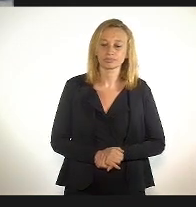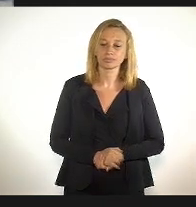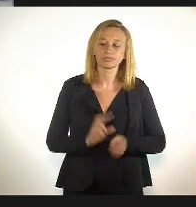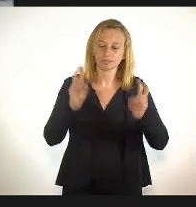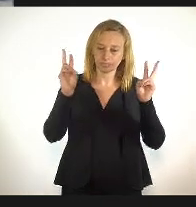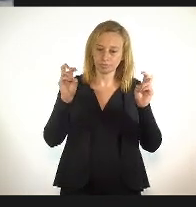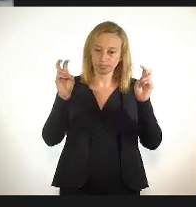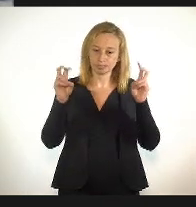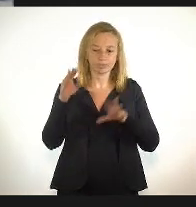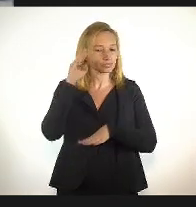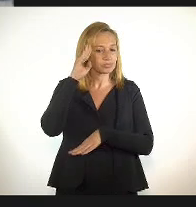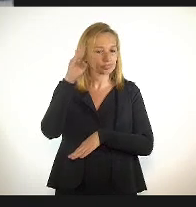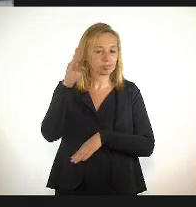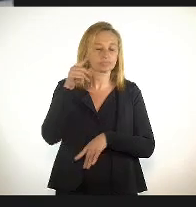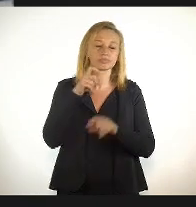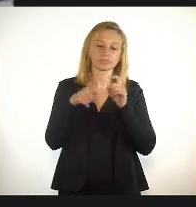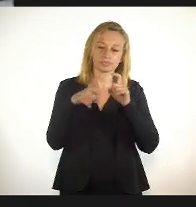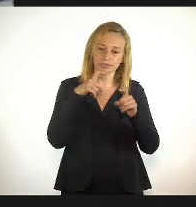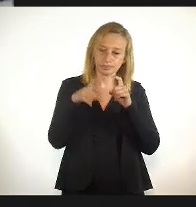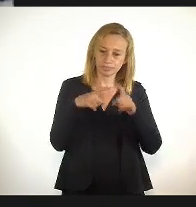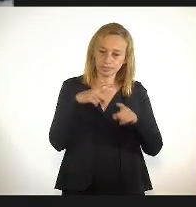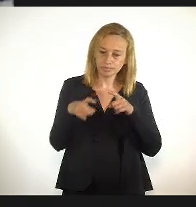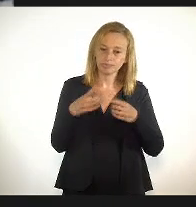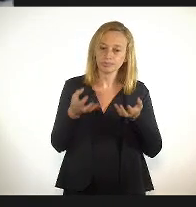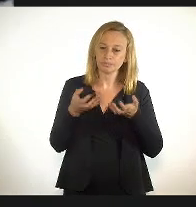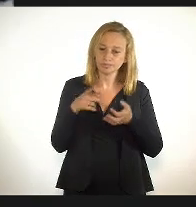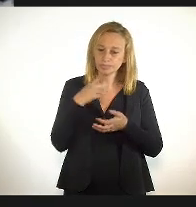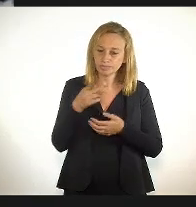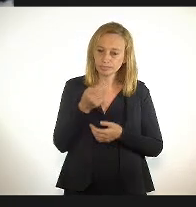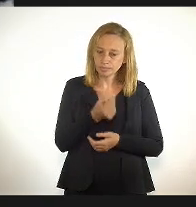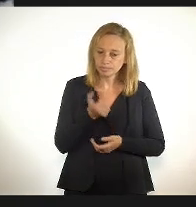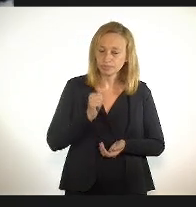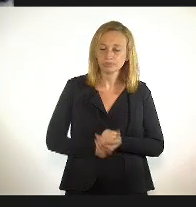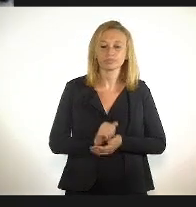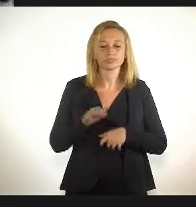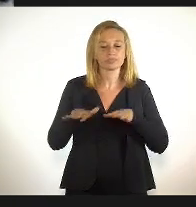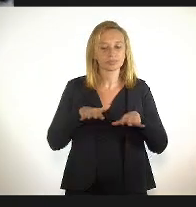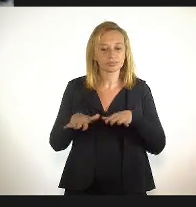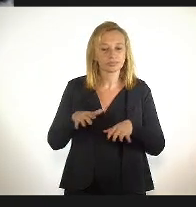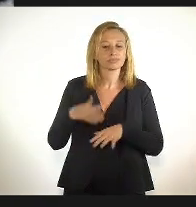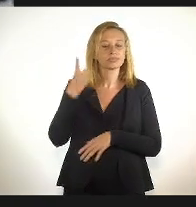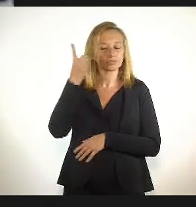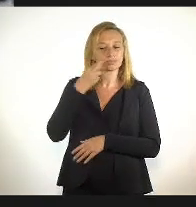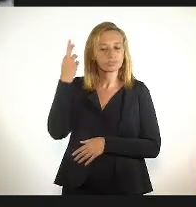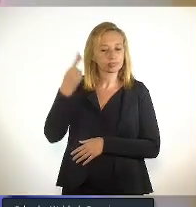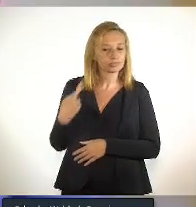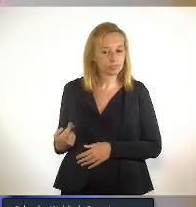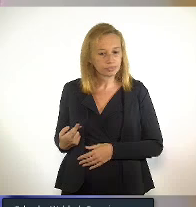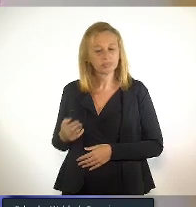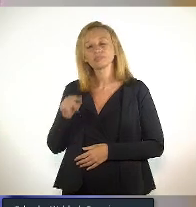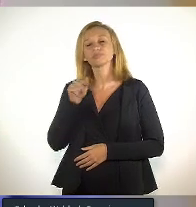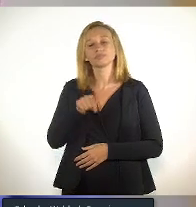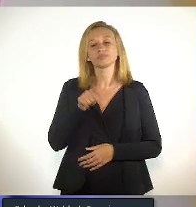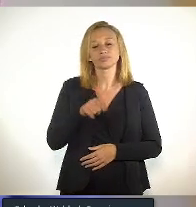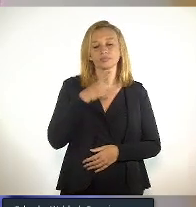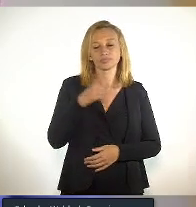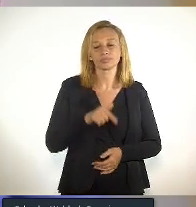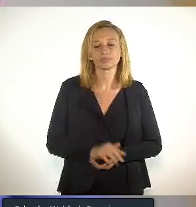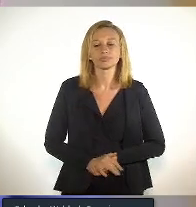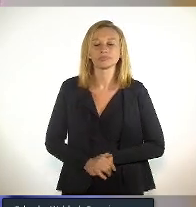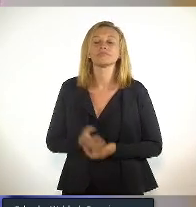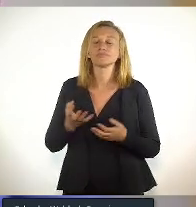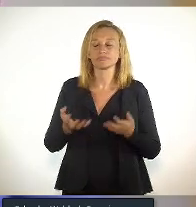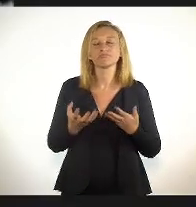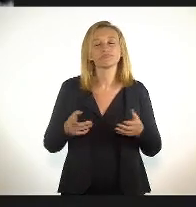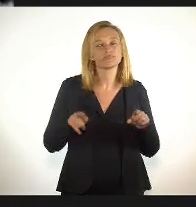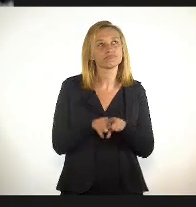questões essenciais do debate. Eu quero endossar, portanto, a manifestação da deputada que me antecedeu aqui na tribuna virtual, mas